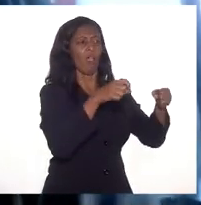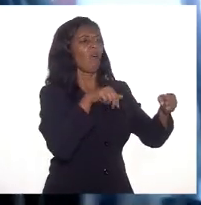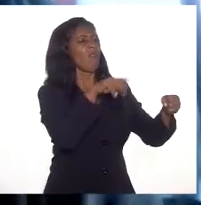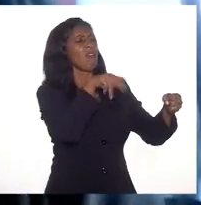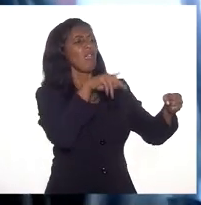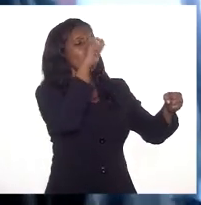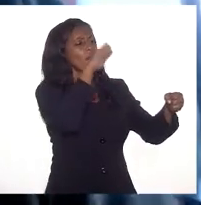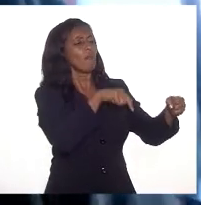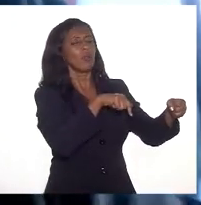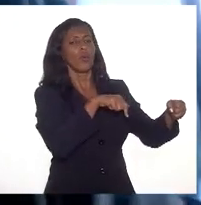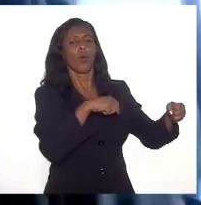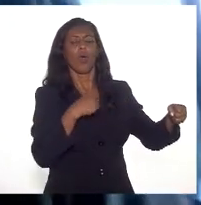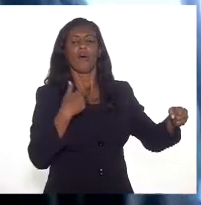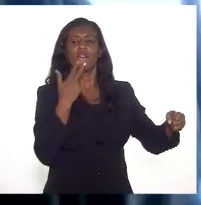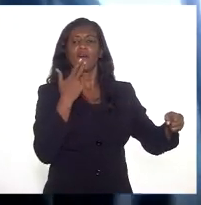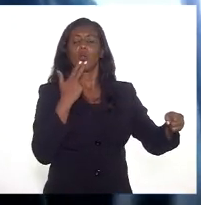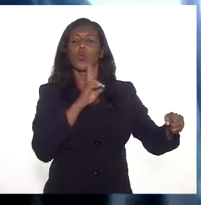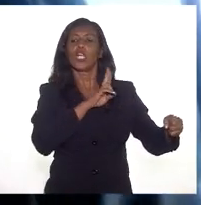Jesus.